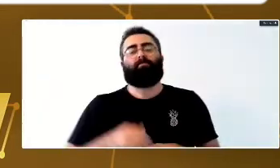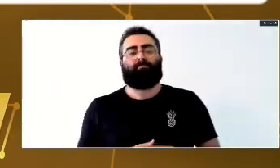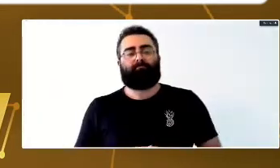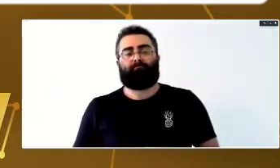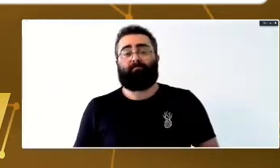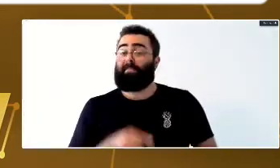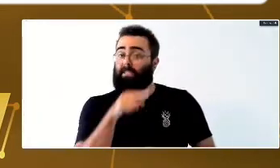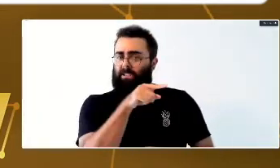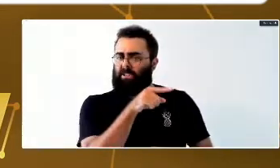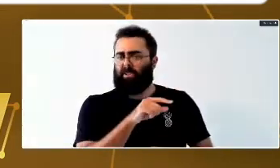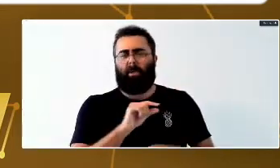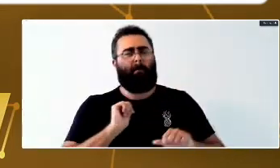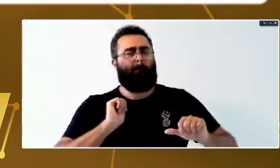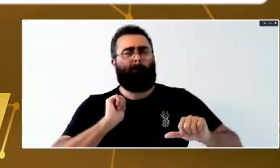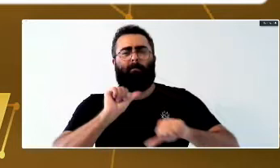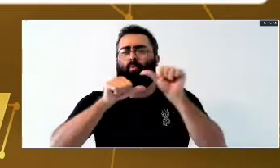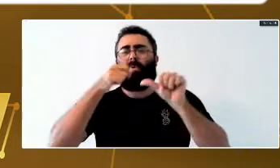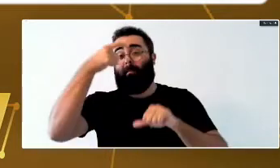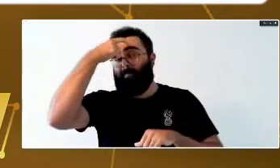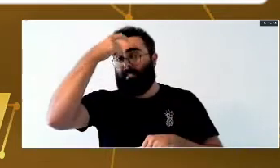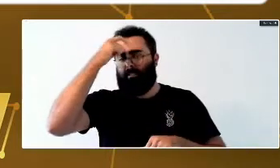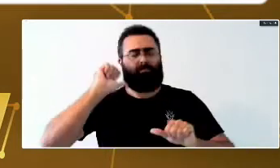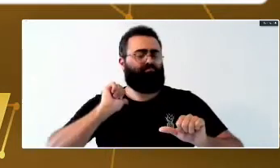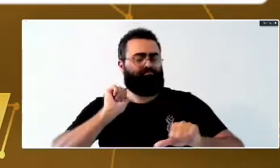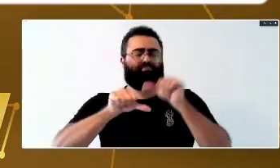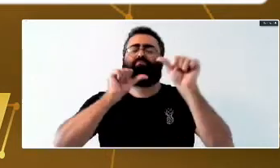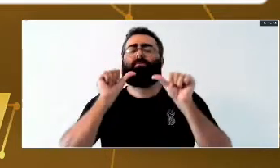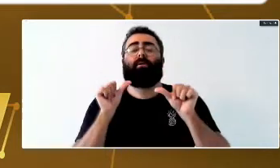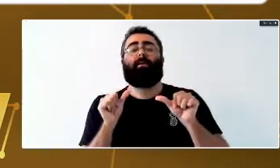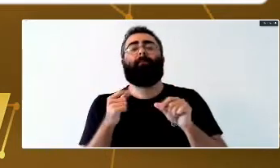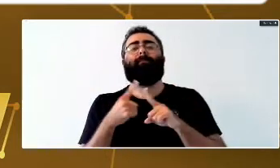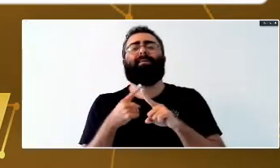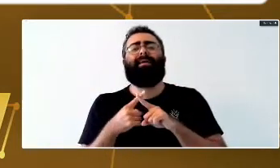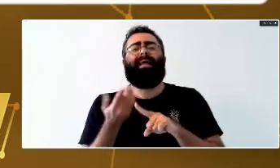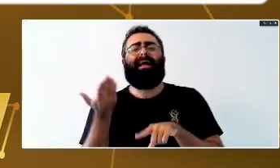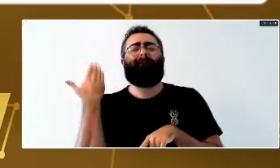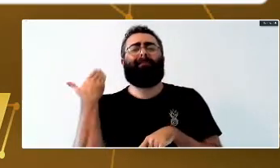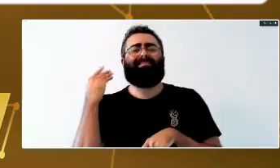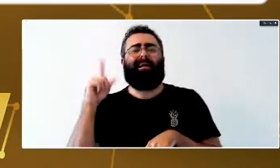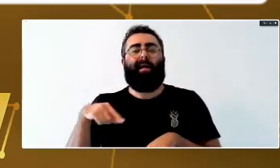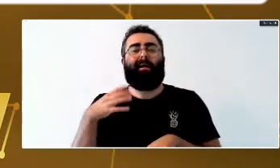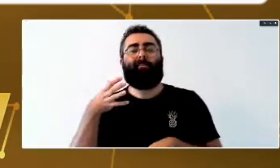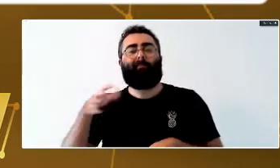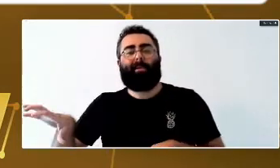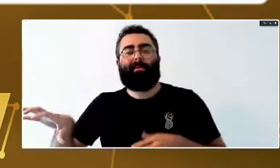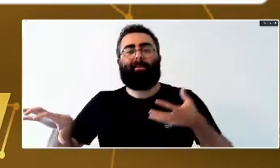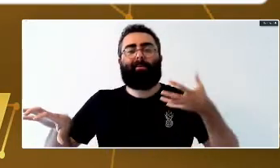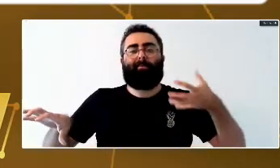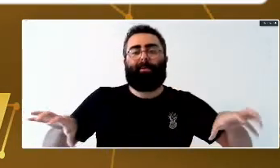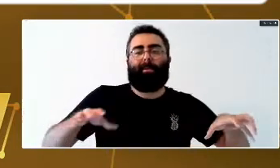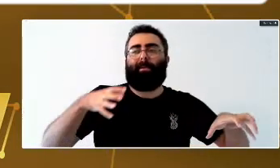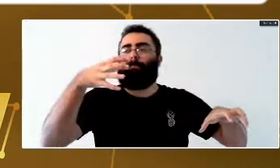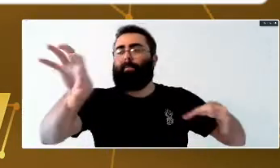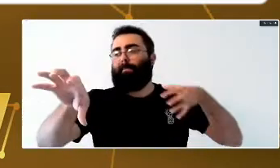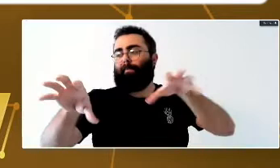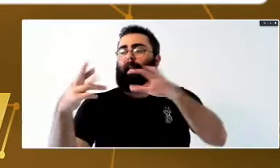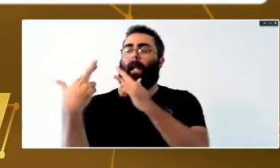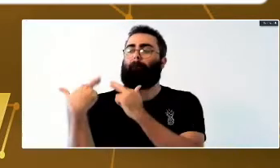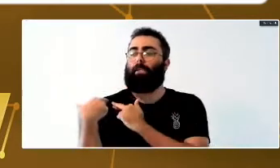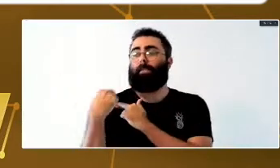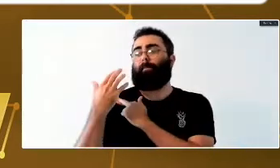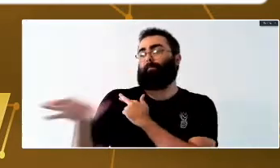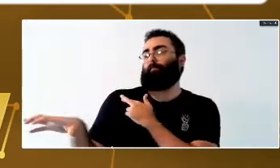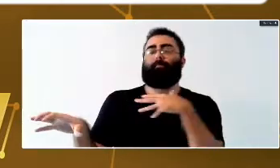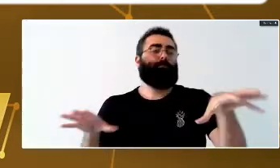mudança grande de mentalidade, que é não setorizar mais nossas ações e pensar em processos